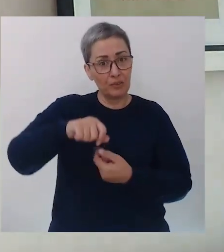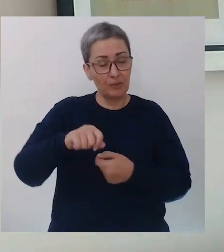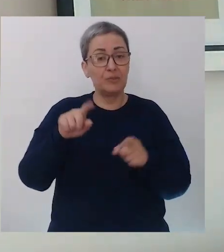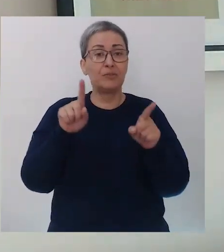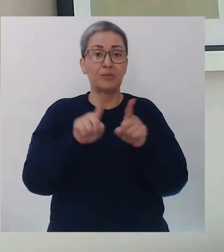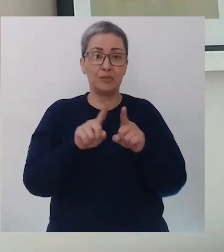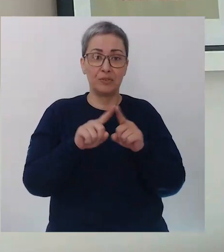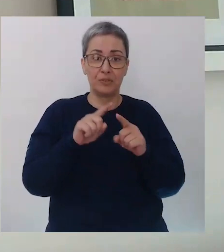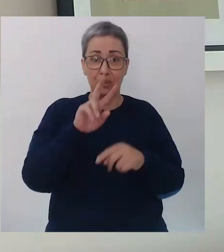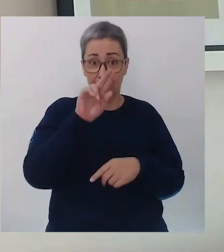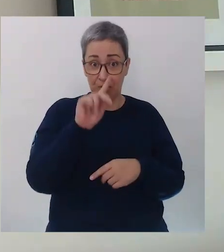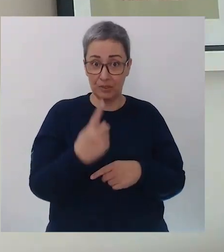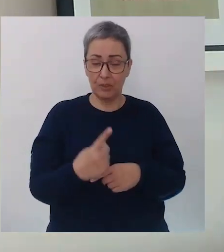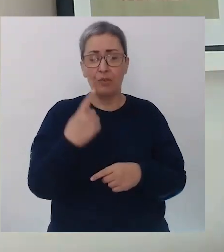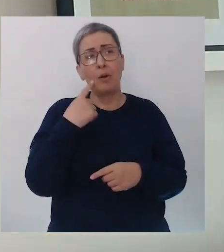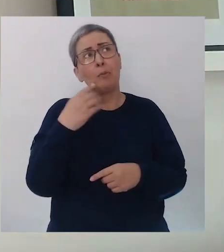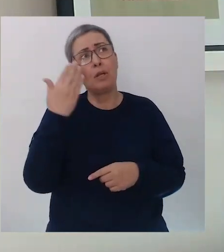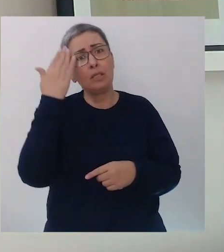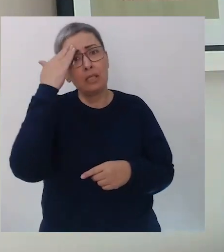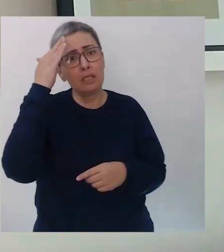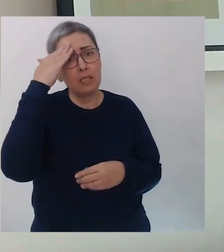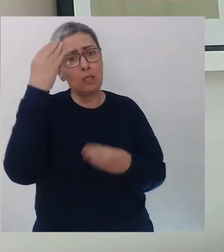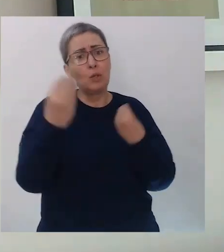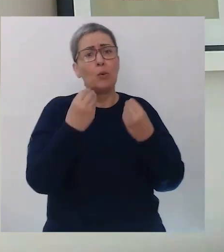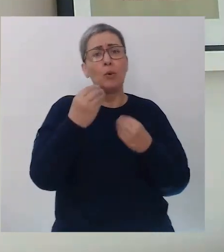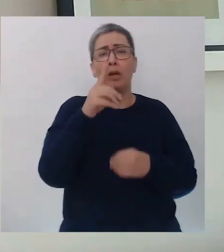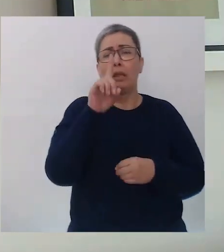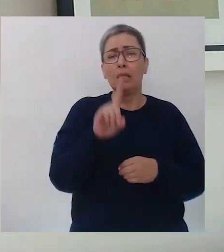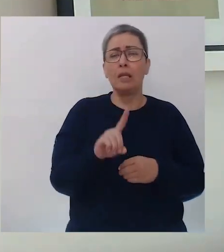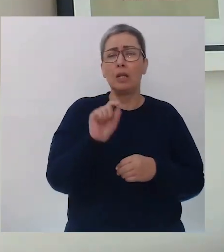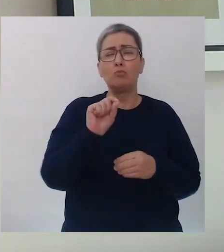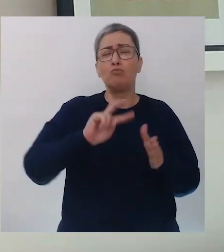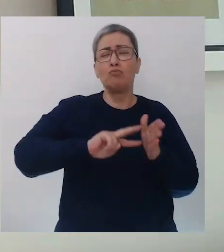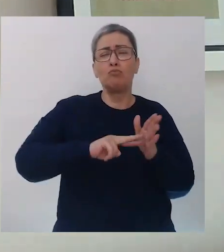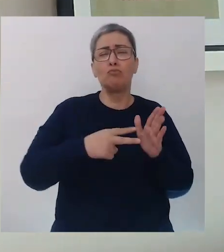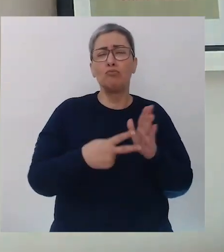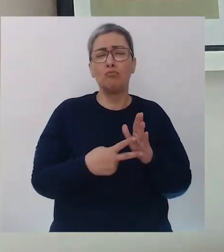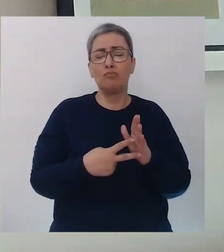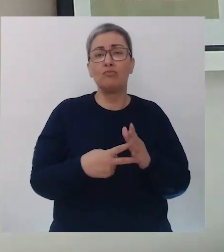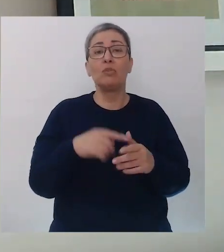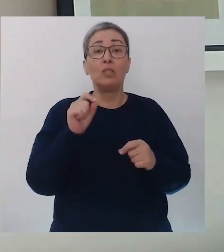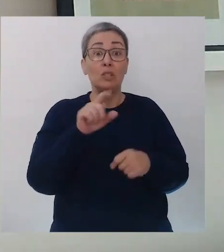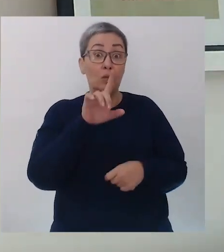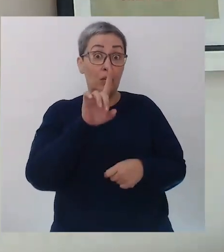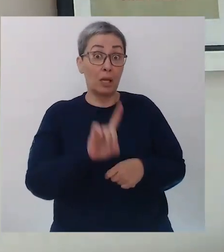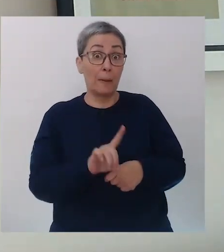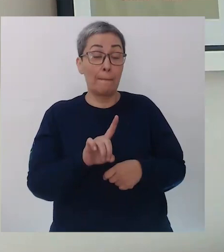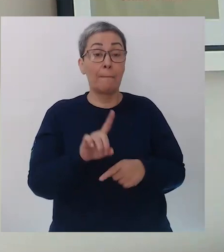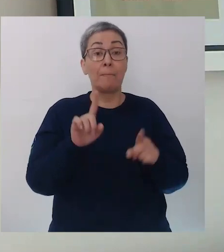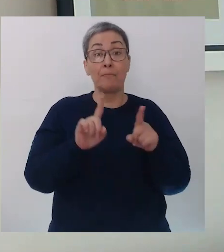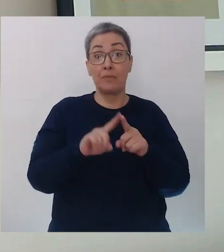falou da Declaração Universal, né, dos Direitos Humanos. Então, vamos entender um pouquinho o que é direito?